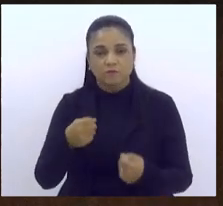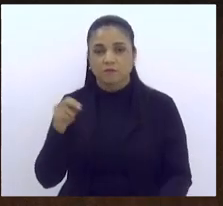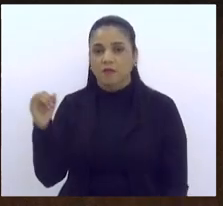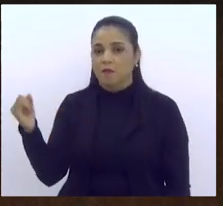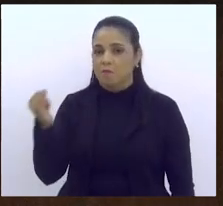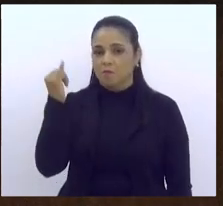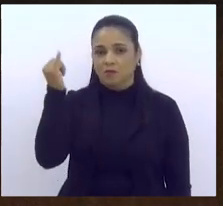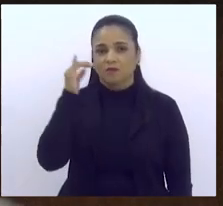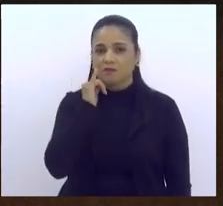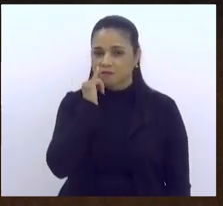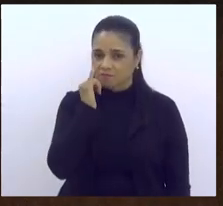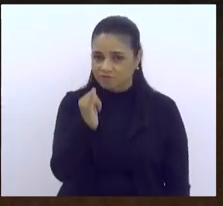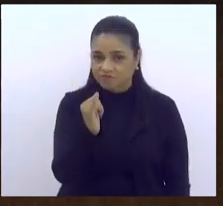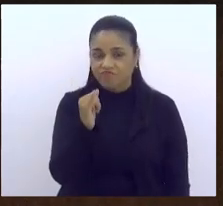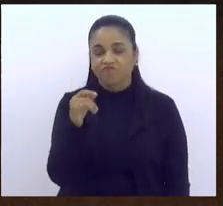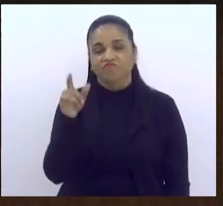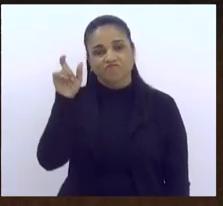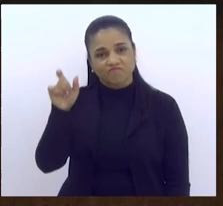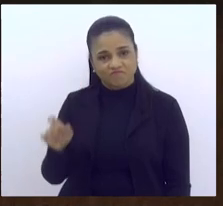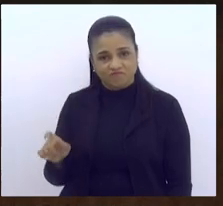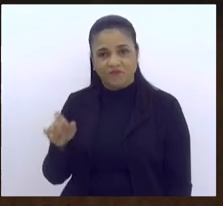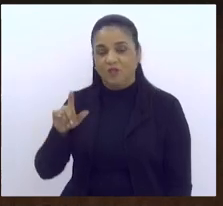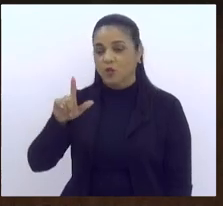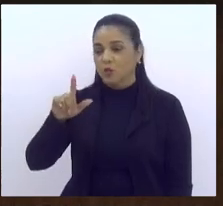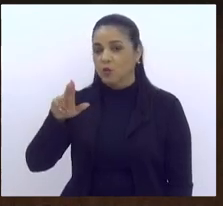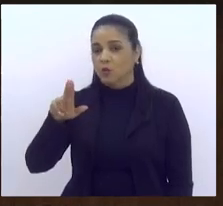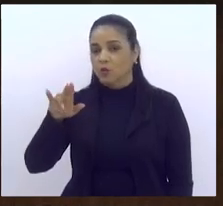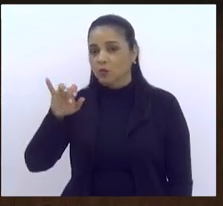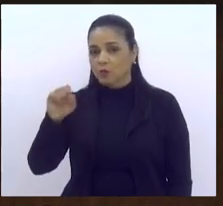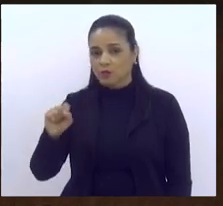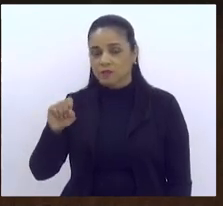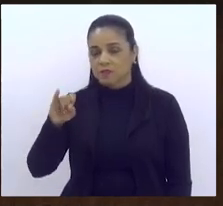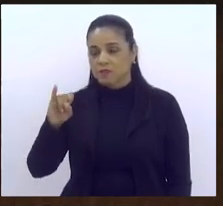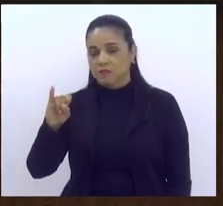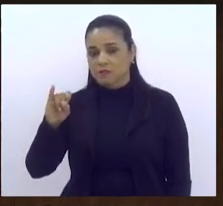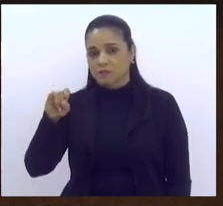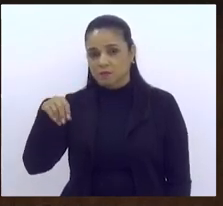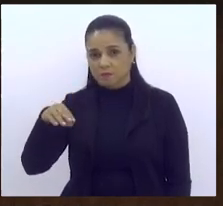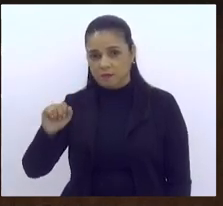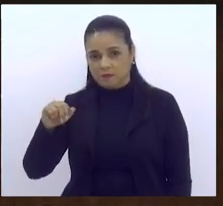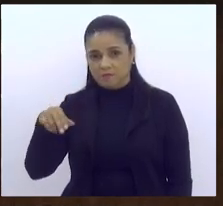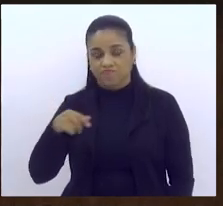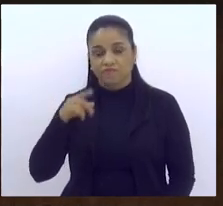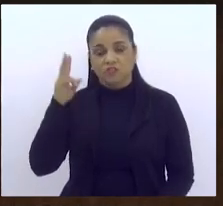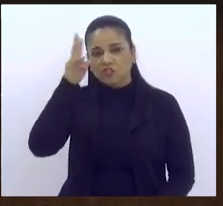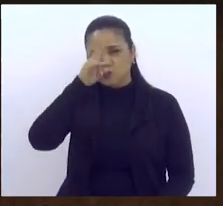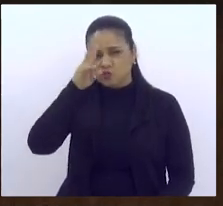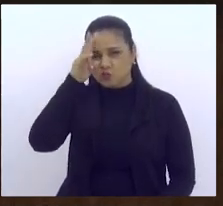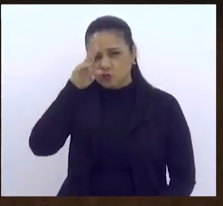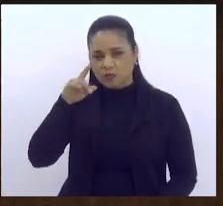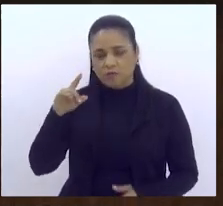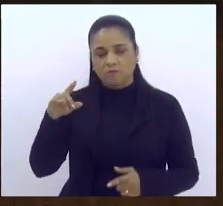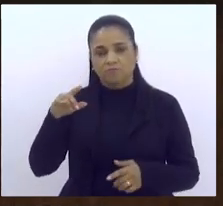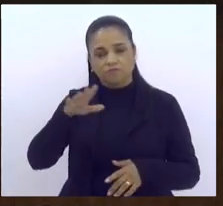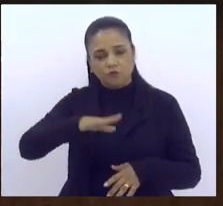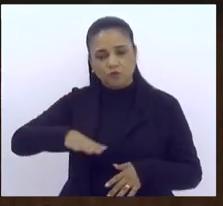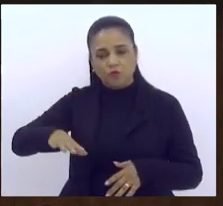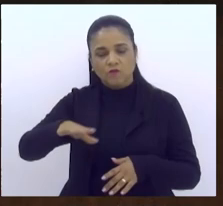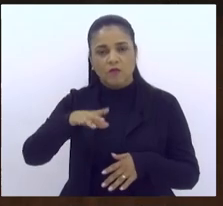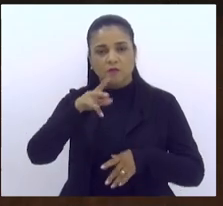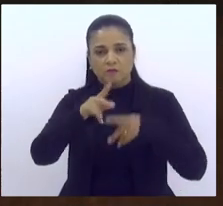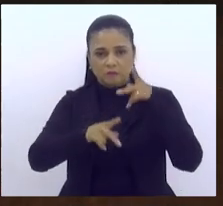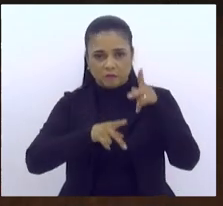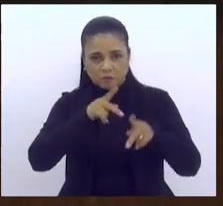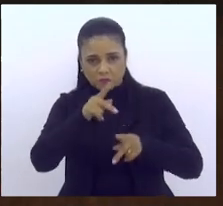do Simas como exemplar historiador focado no universo popular,